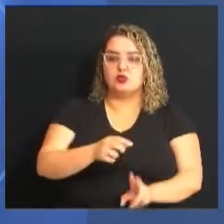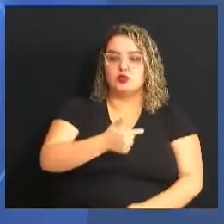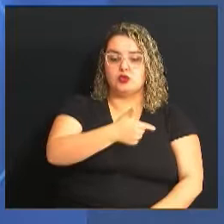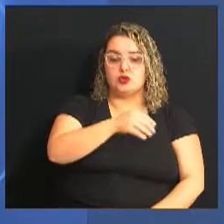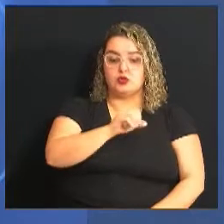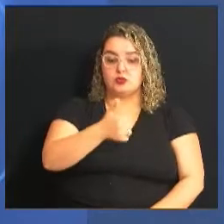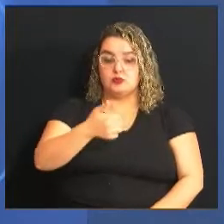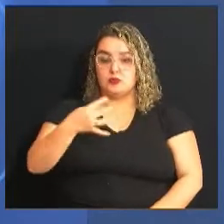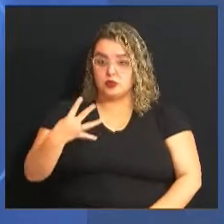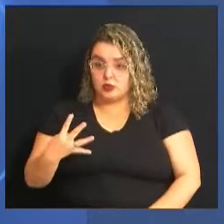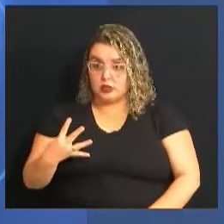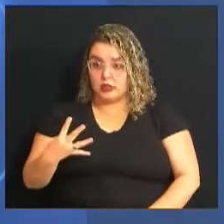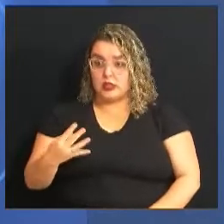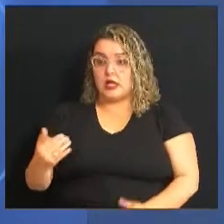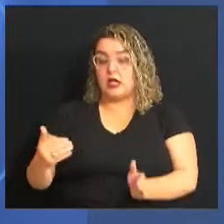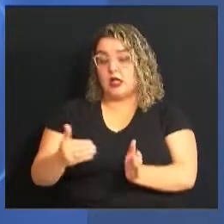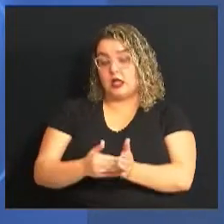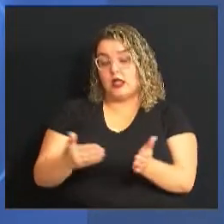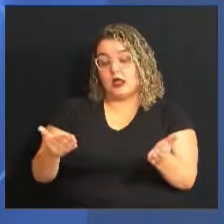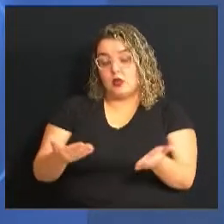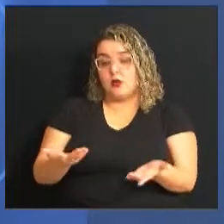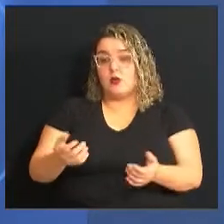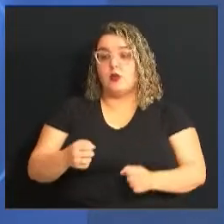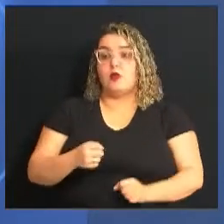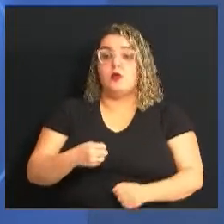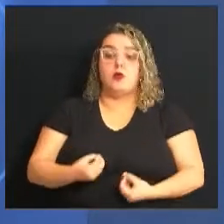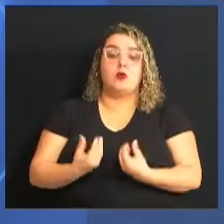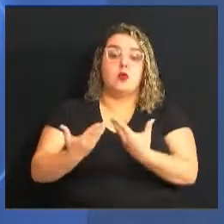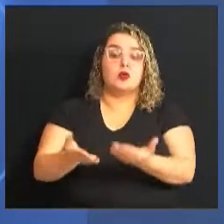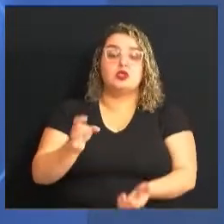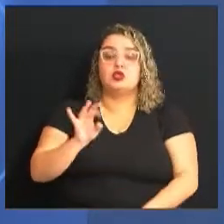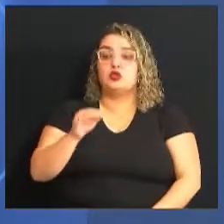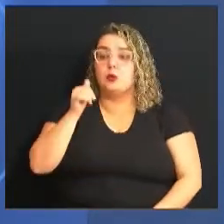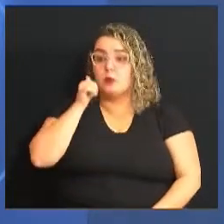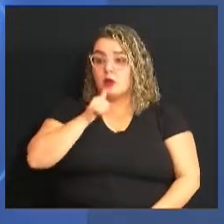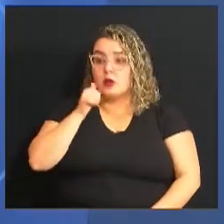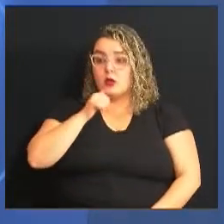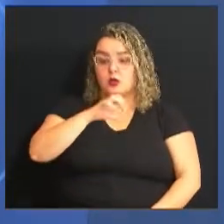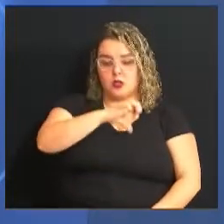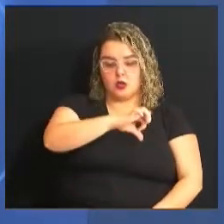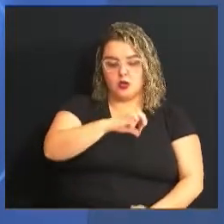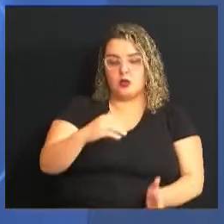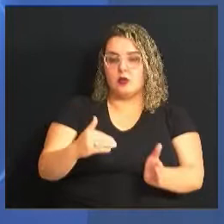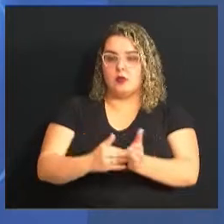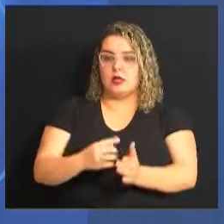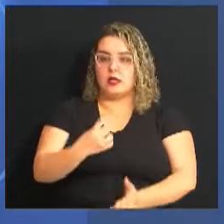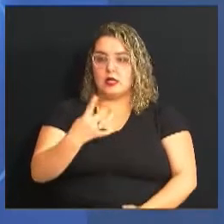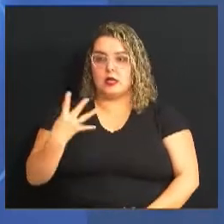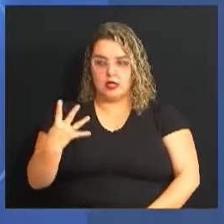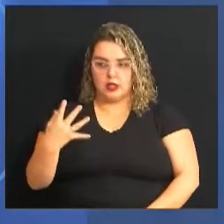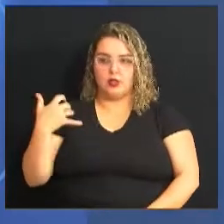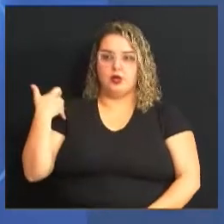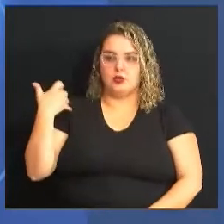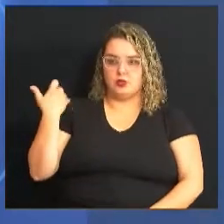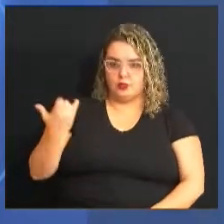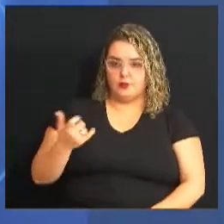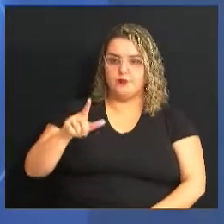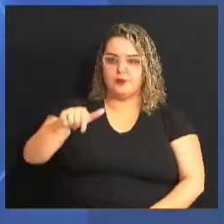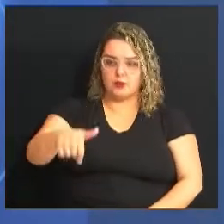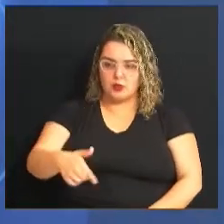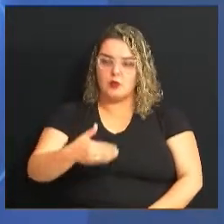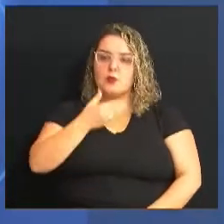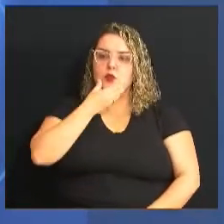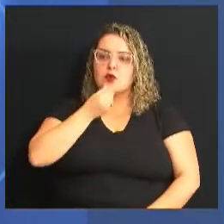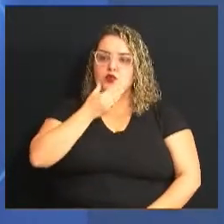2014 e até então era oferecida apenas para as meninas entre 9 e 14 anos e depois para os